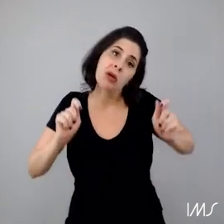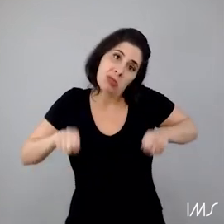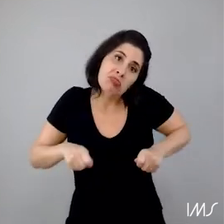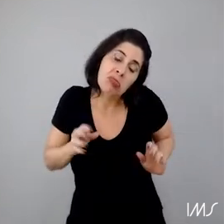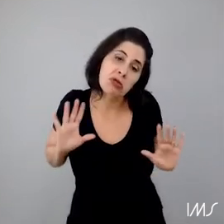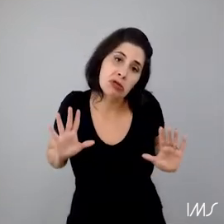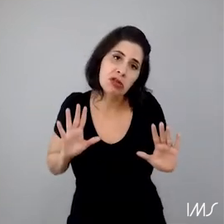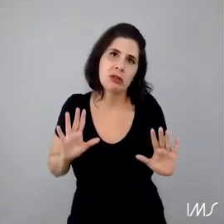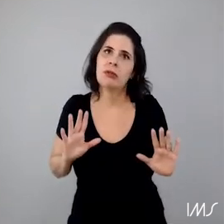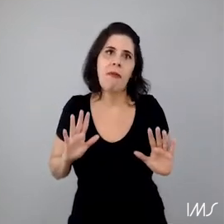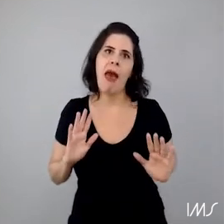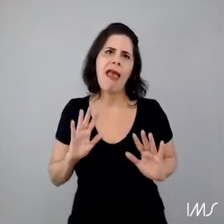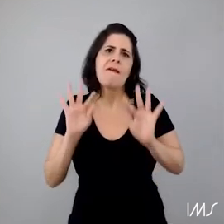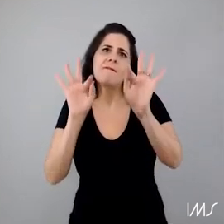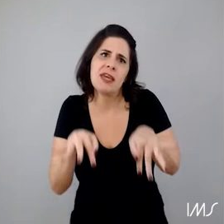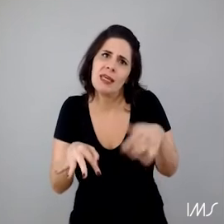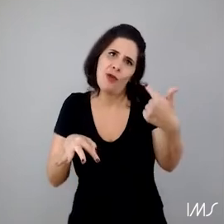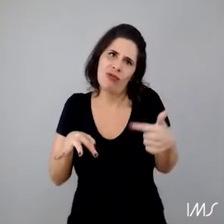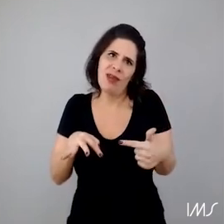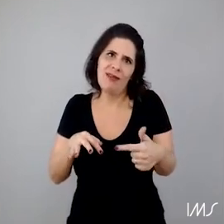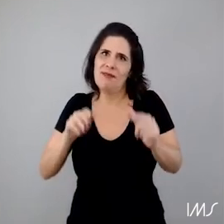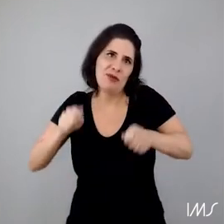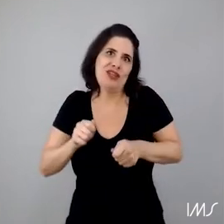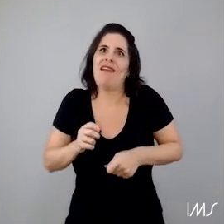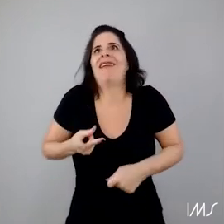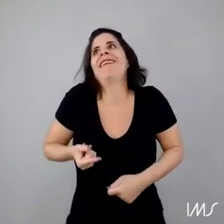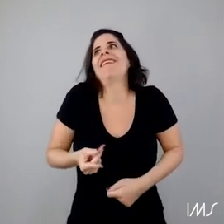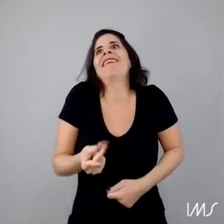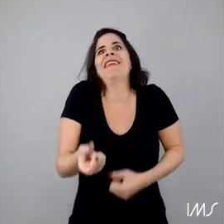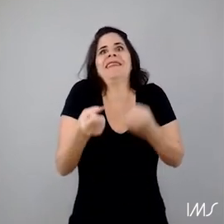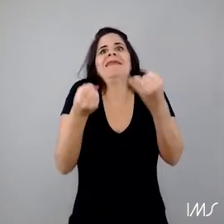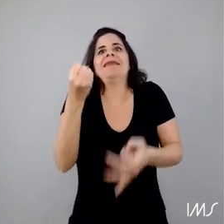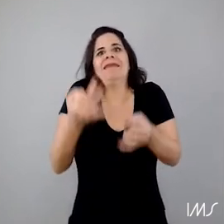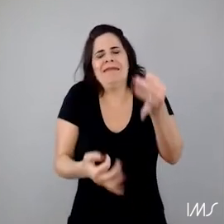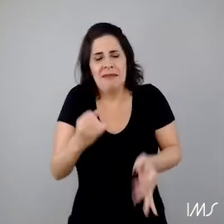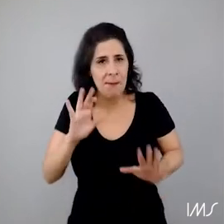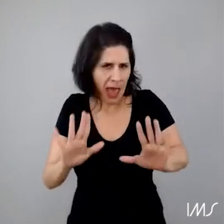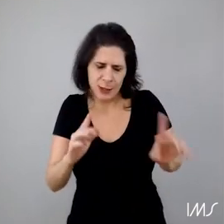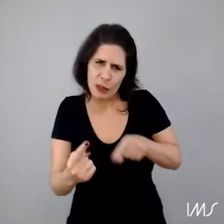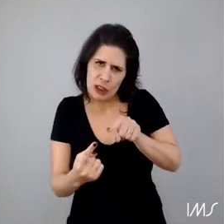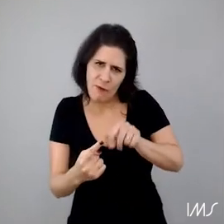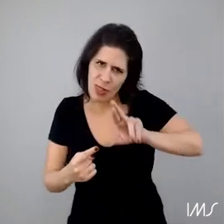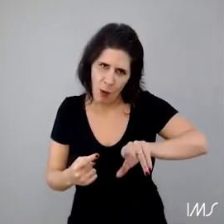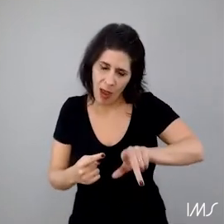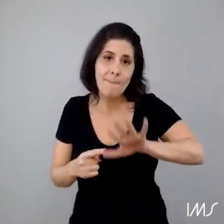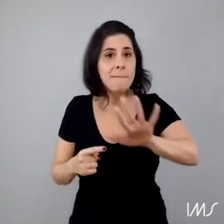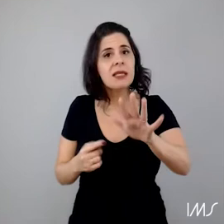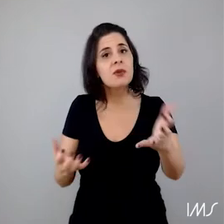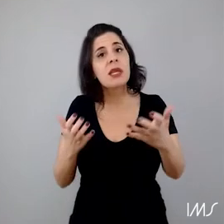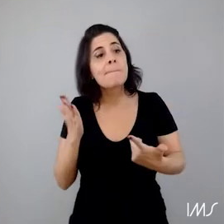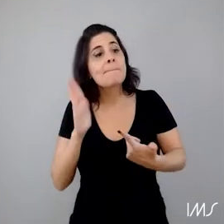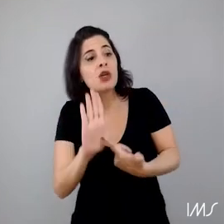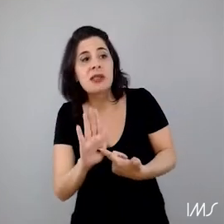Mas ele não teria fim e também não é esse o objetivo. O objetivo mesmo era situar